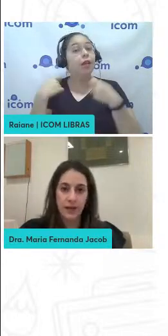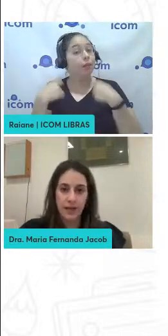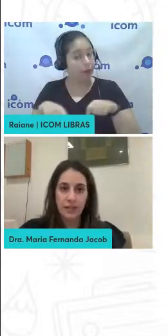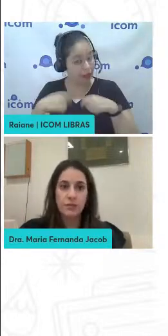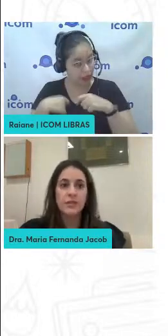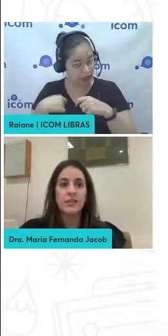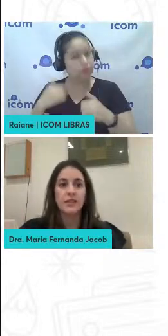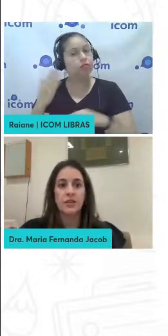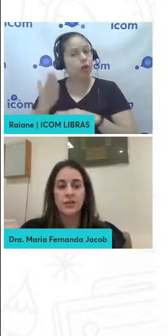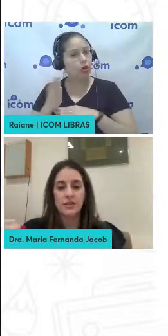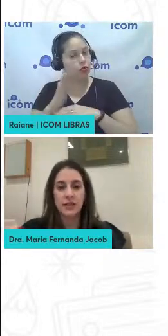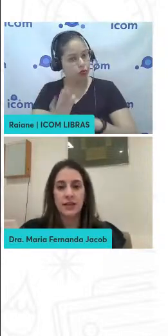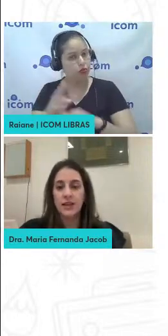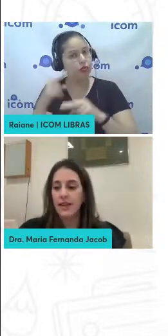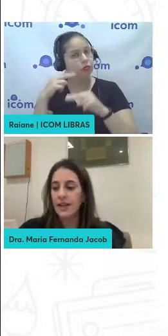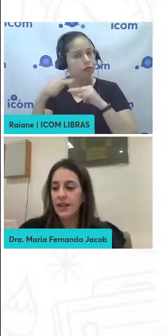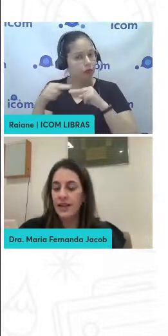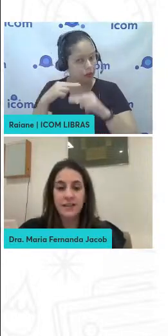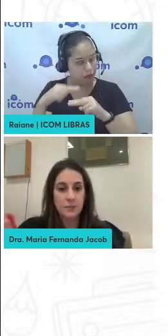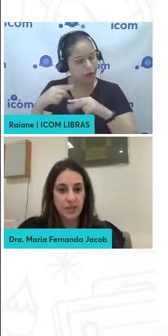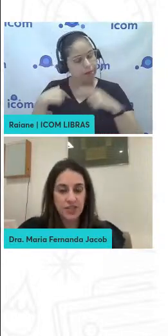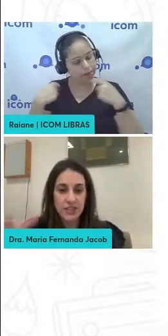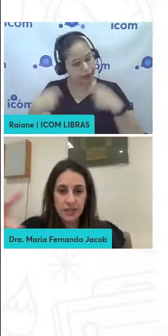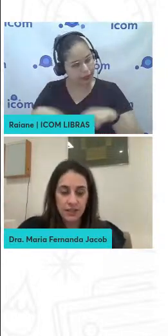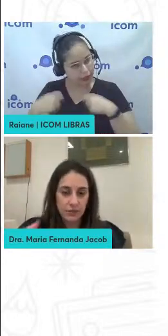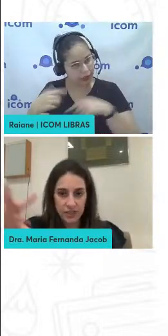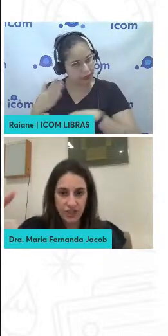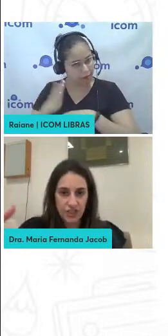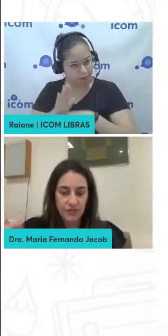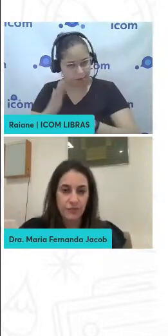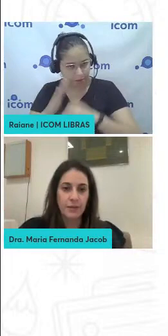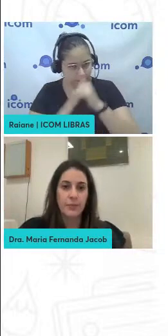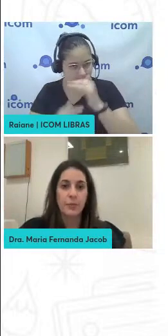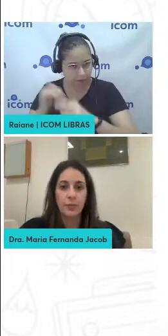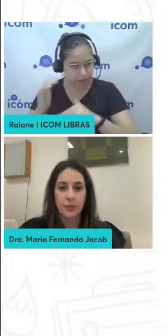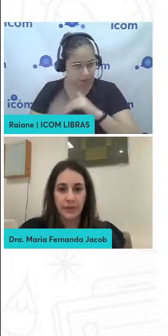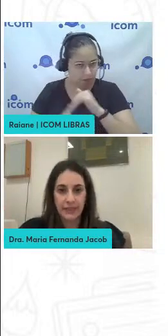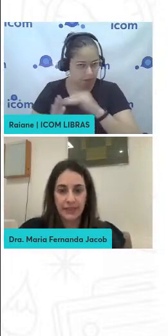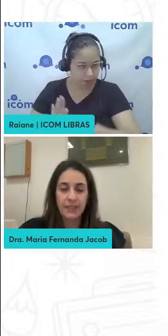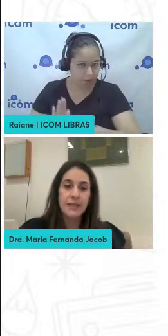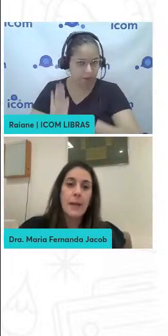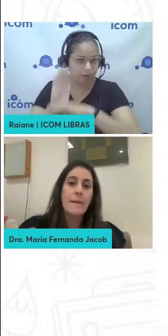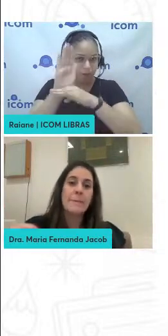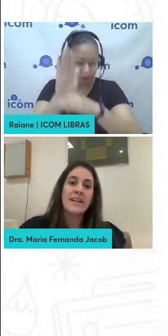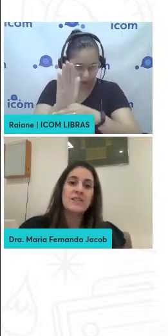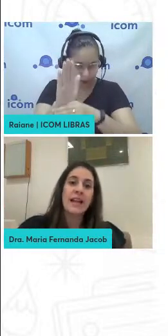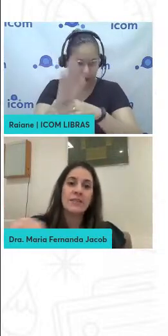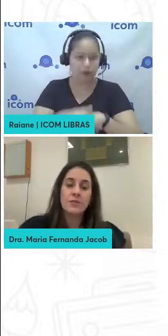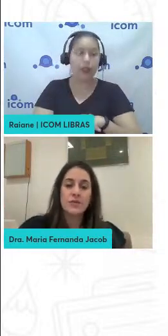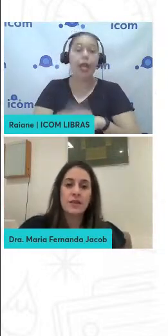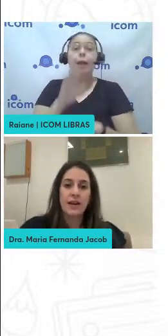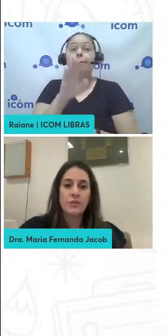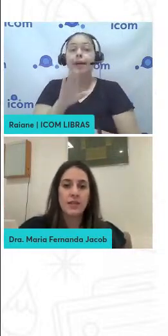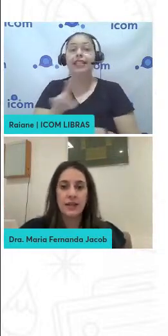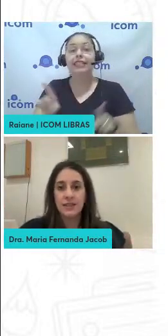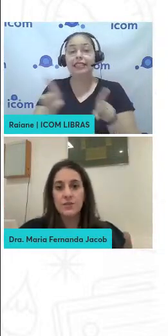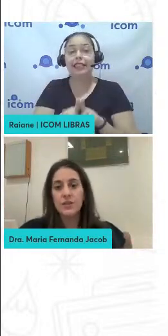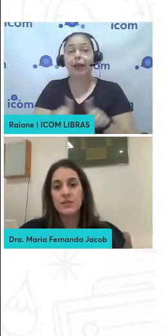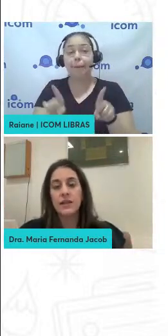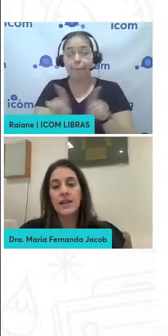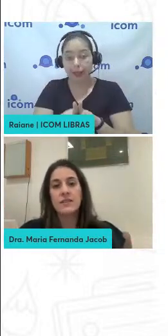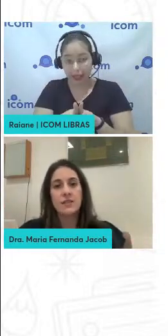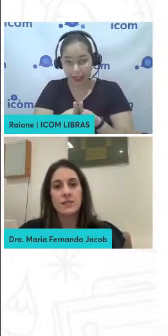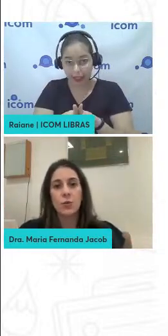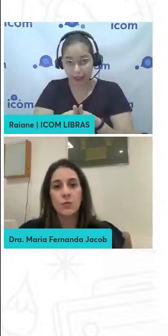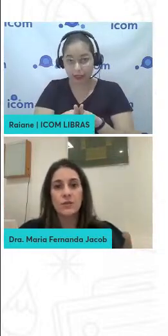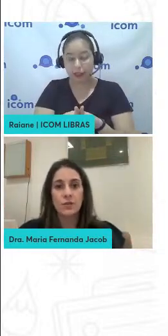nosso trabalho e da nossa expertise ali, do que a gente vai propor para ele, mas associado a isso,